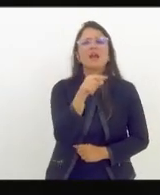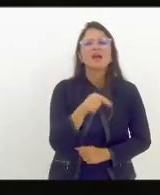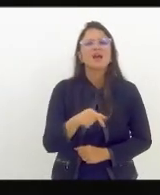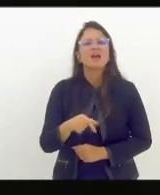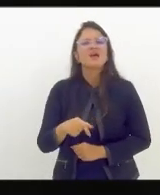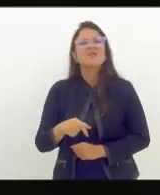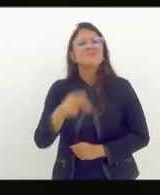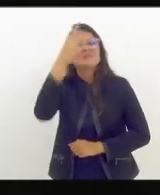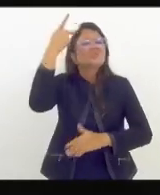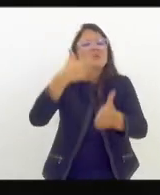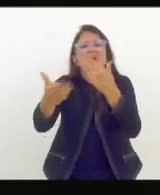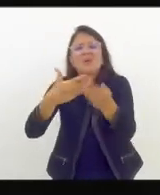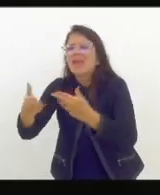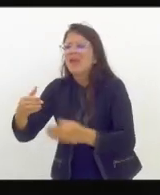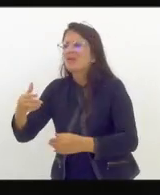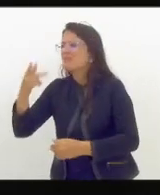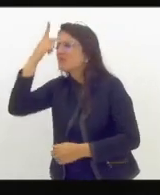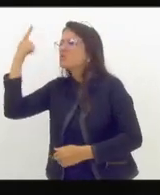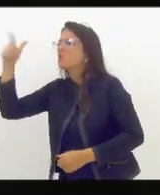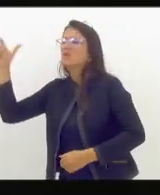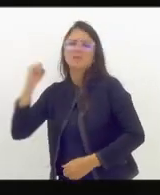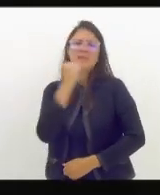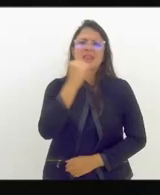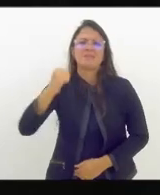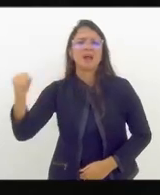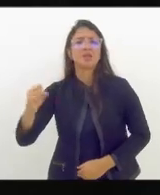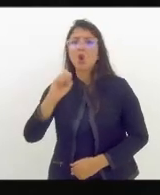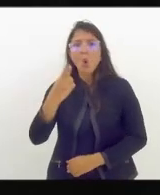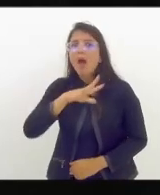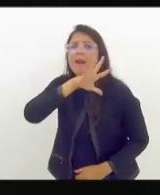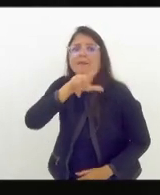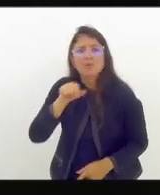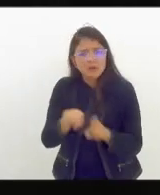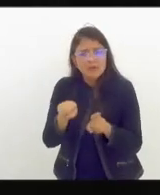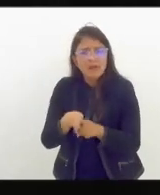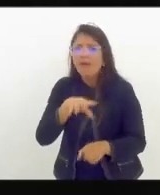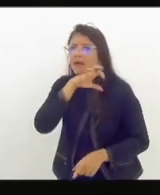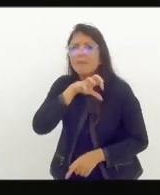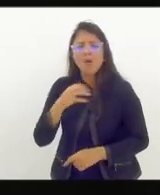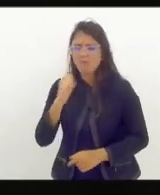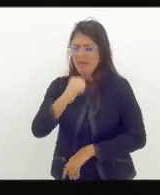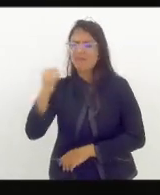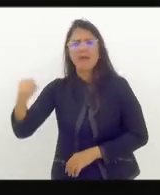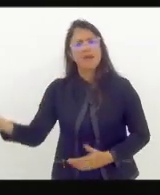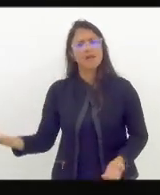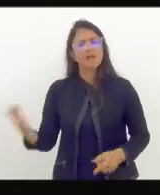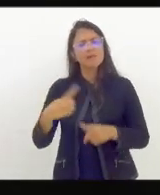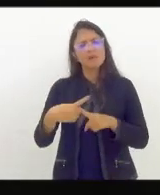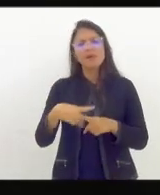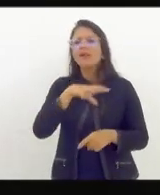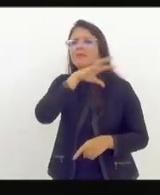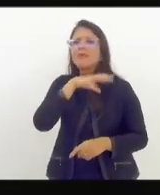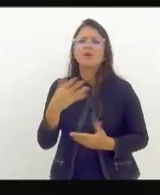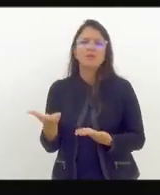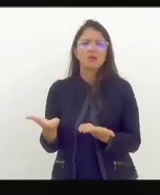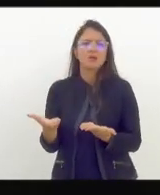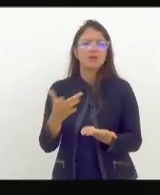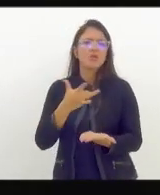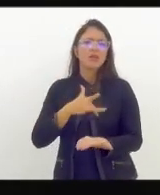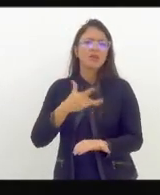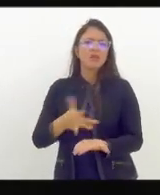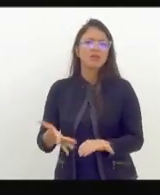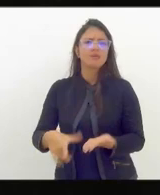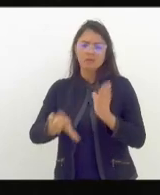que seja, até mesmo de um animal, porque este também, graças a Deus, já tem legislação defendendo